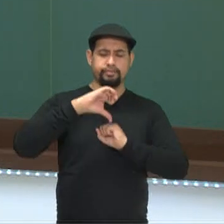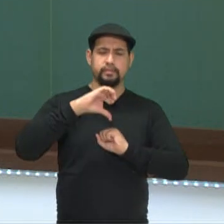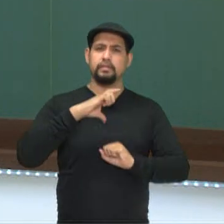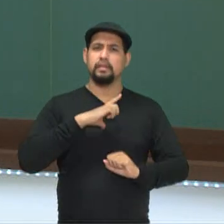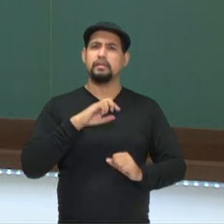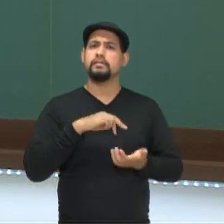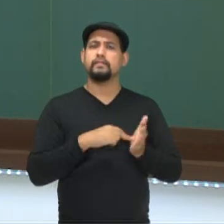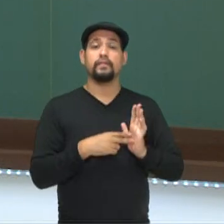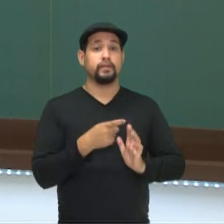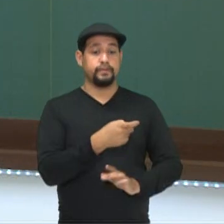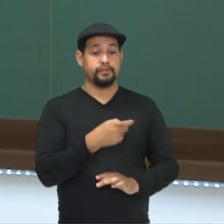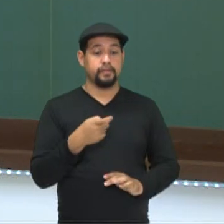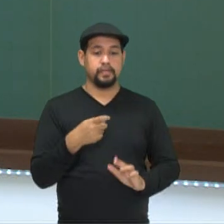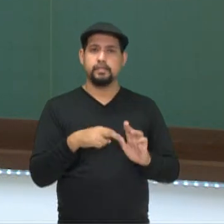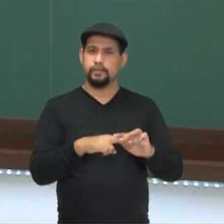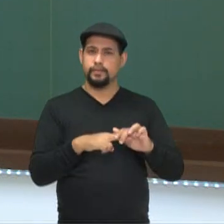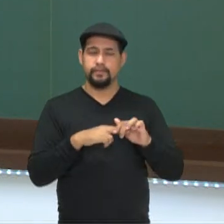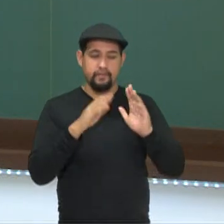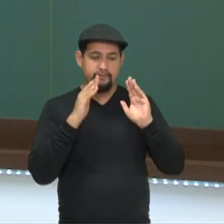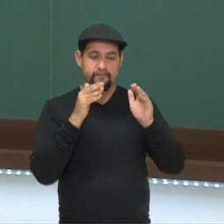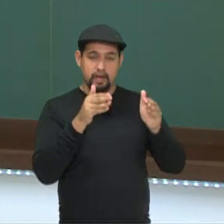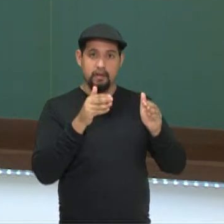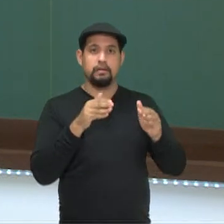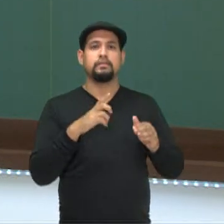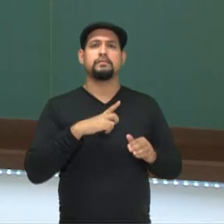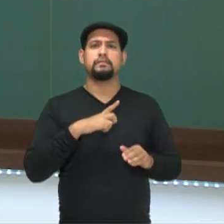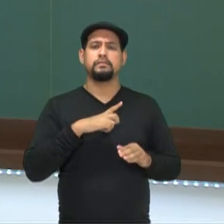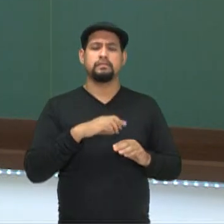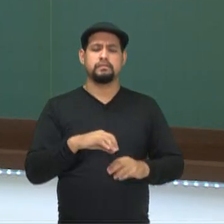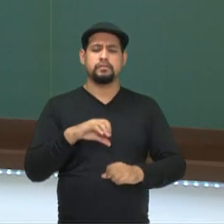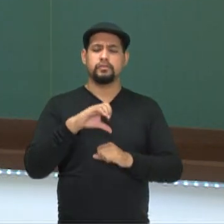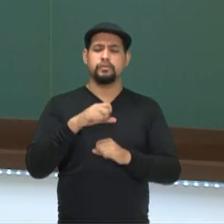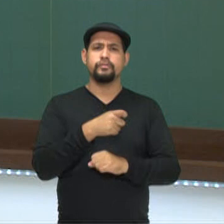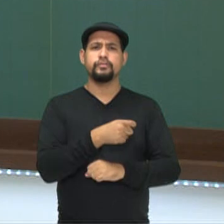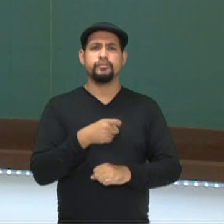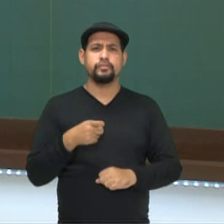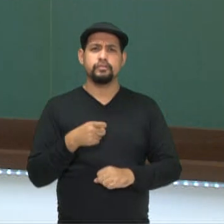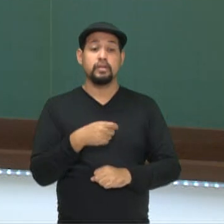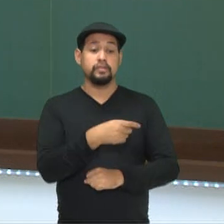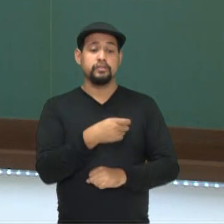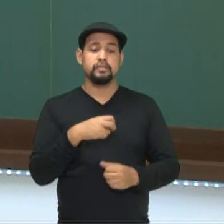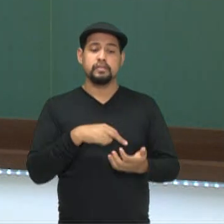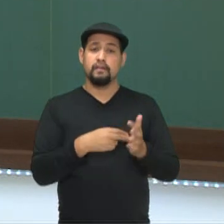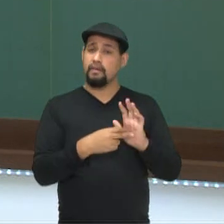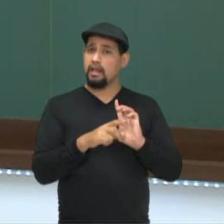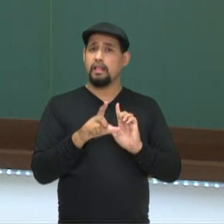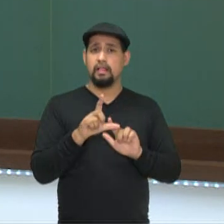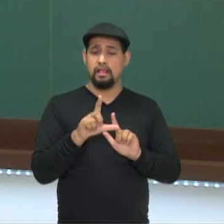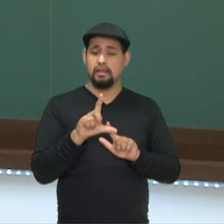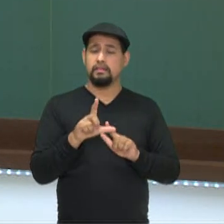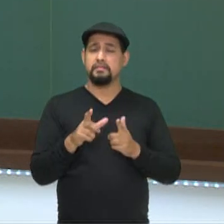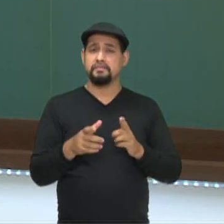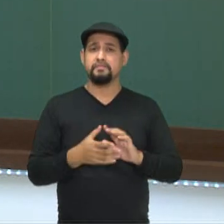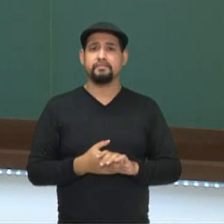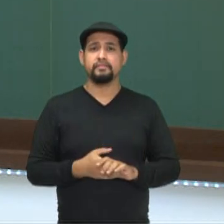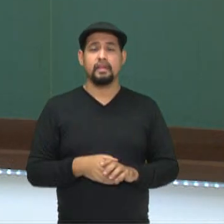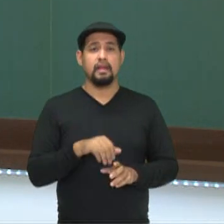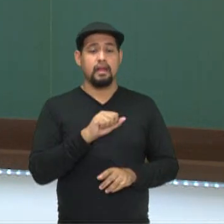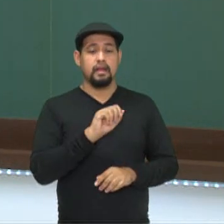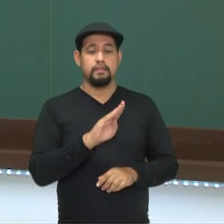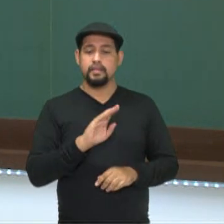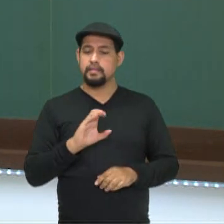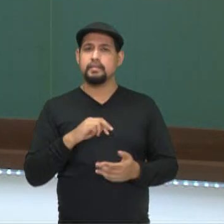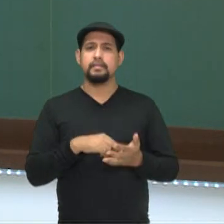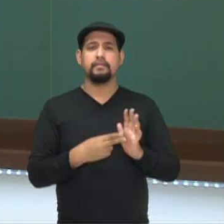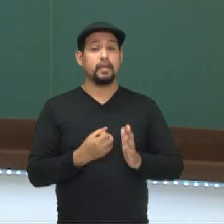aqui é o X, por isso que ele frisou, ó, na incógnita, X. X é a letra da questão, tá bom? A, B e C são